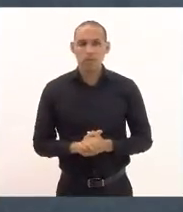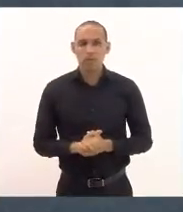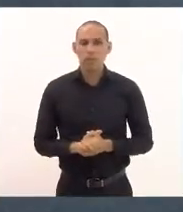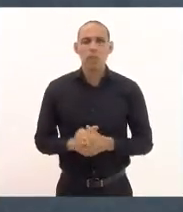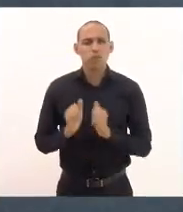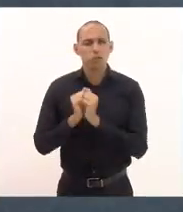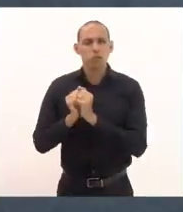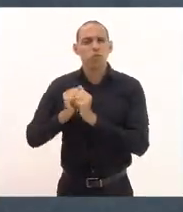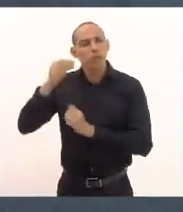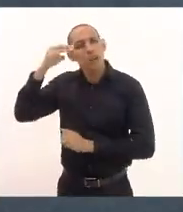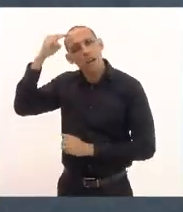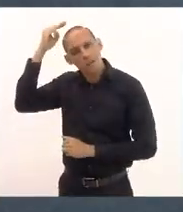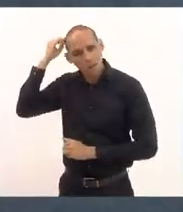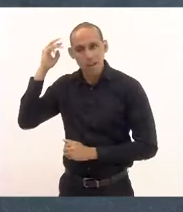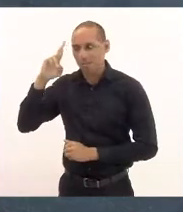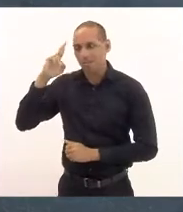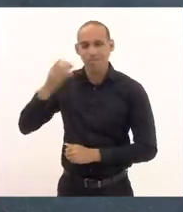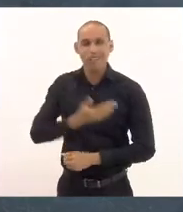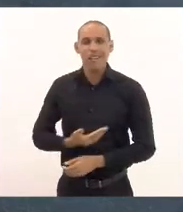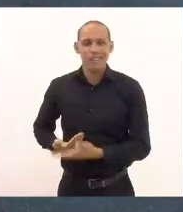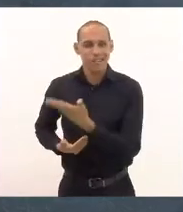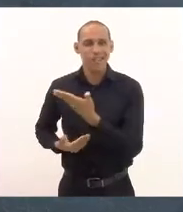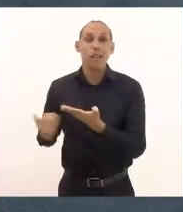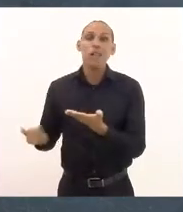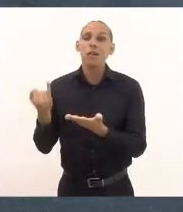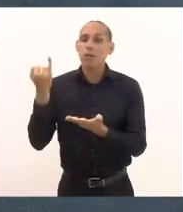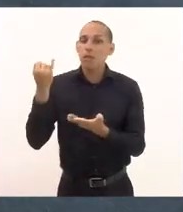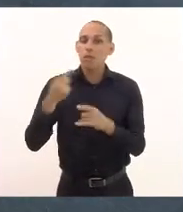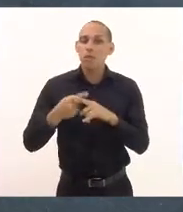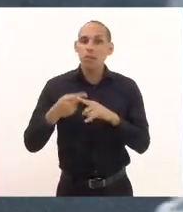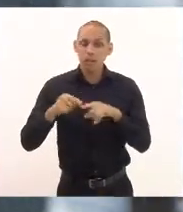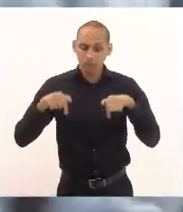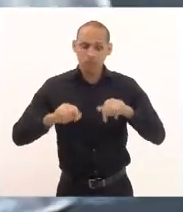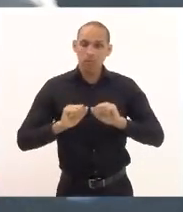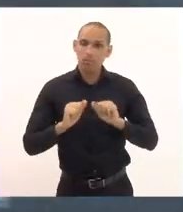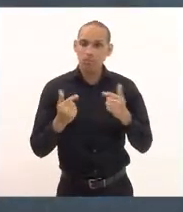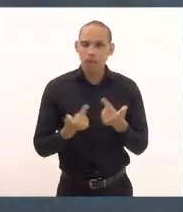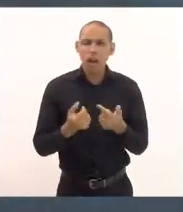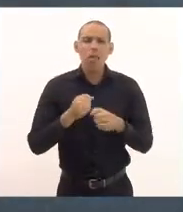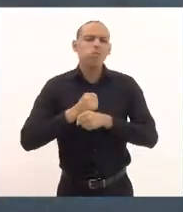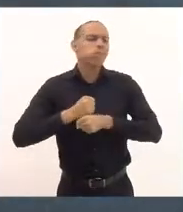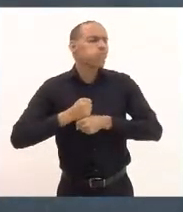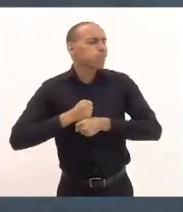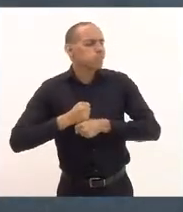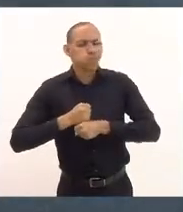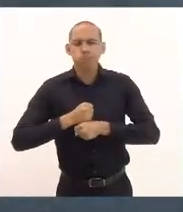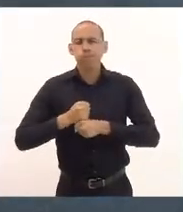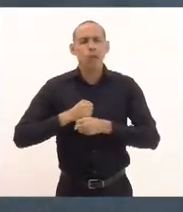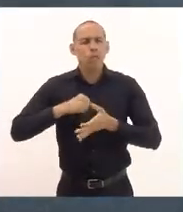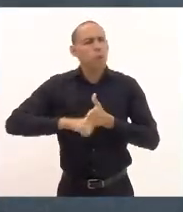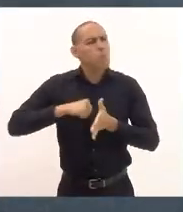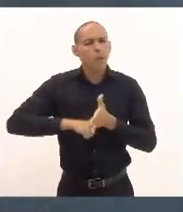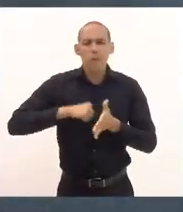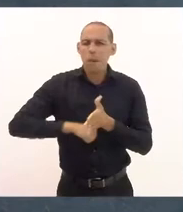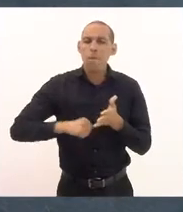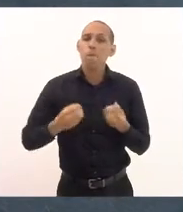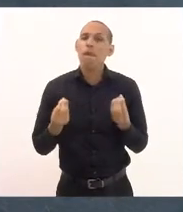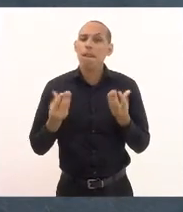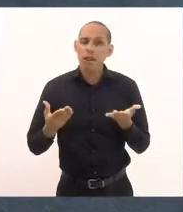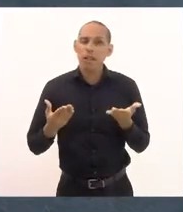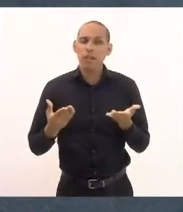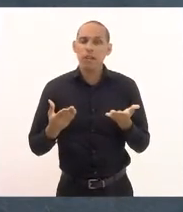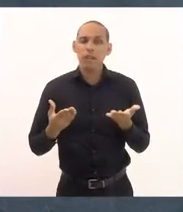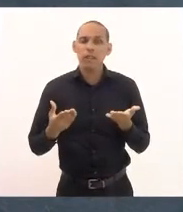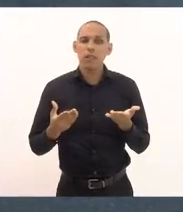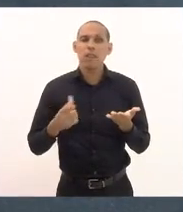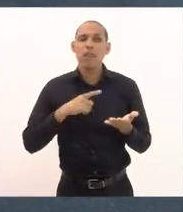deputado Márcio Pacheco, líder do governo, que é muito importante, porque essa casa aqui, durante muitos anos, lutou para que a gente tivesse uma matrícula,